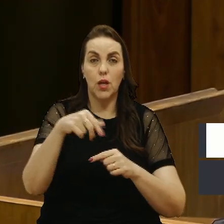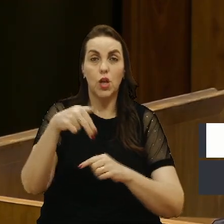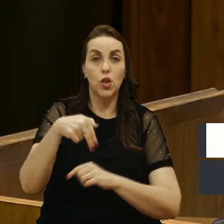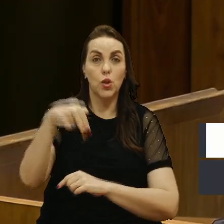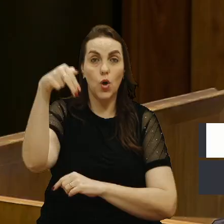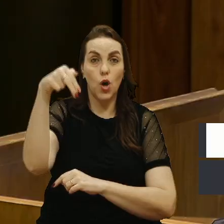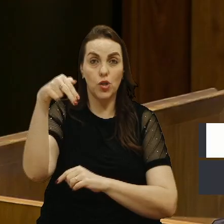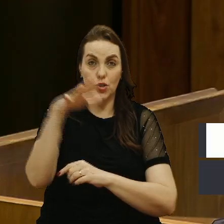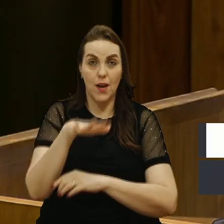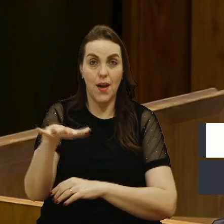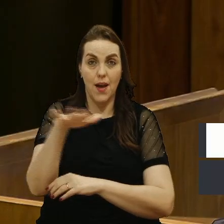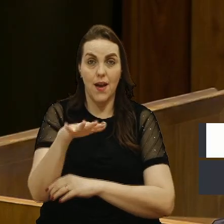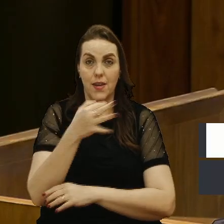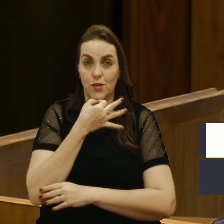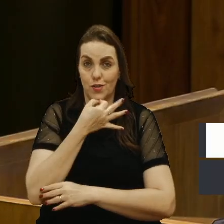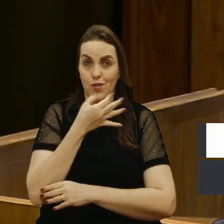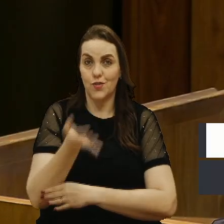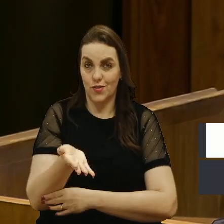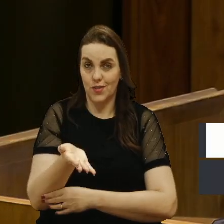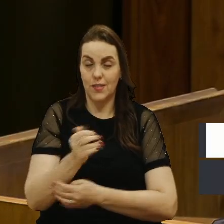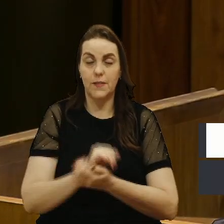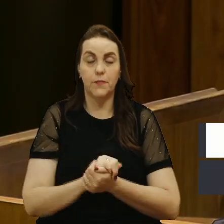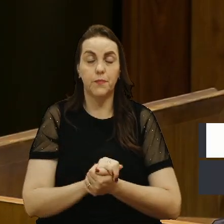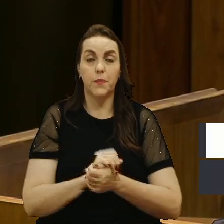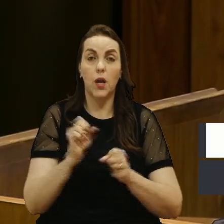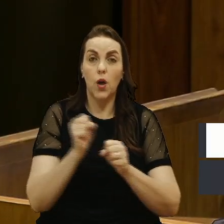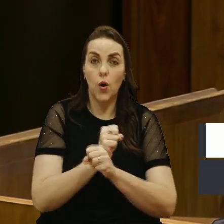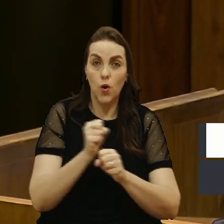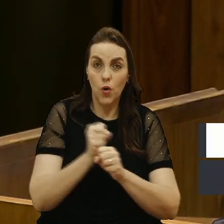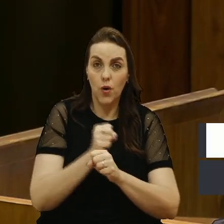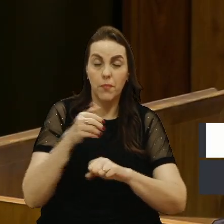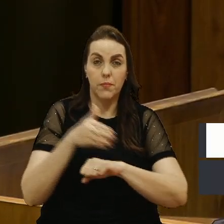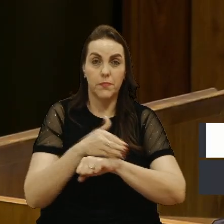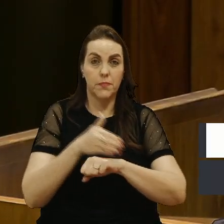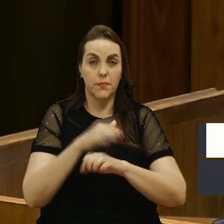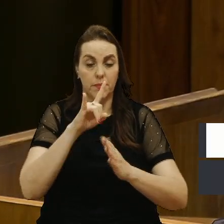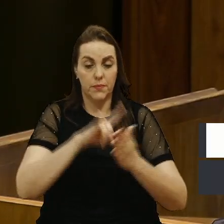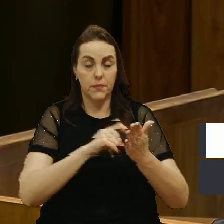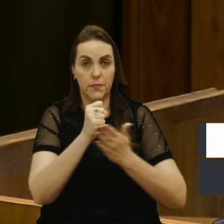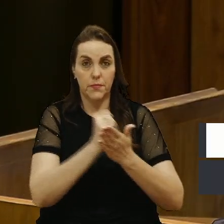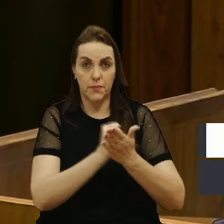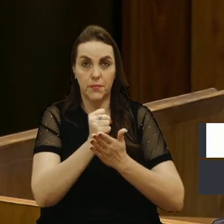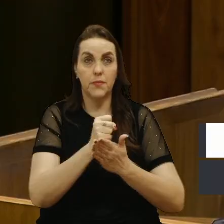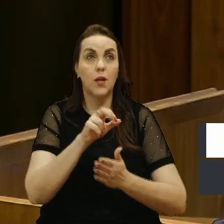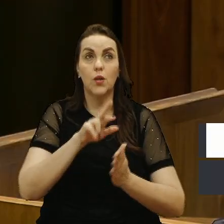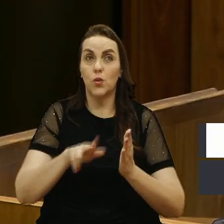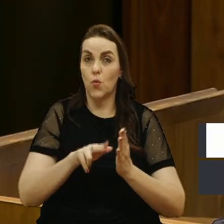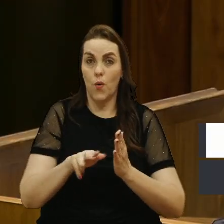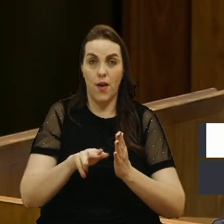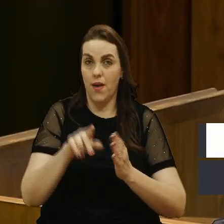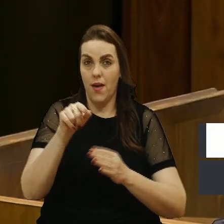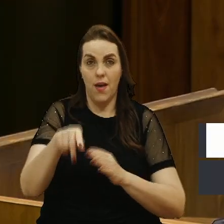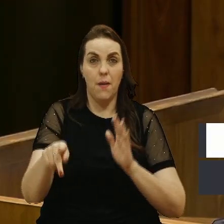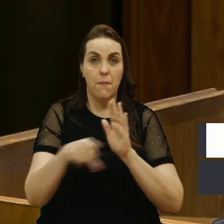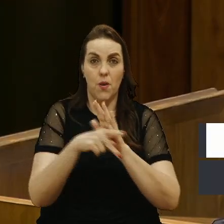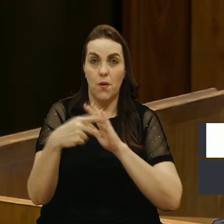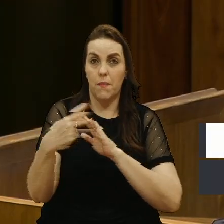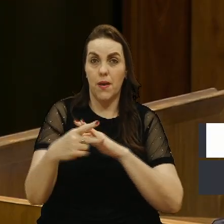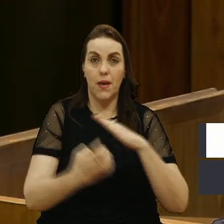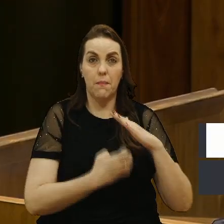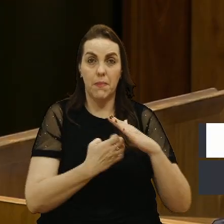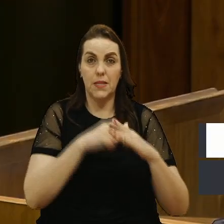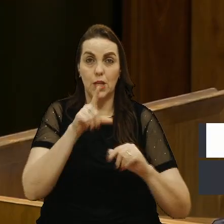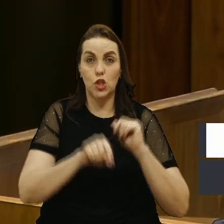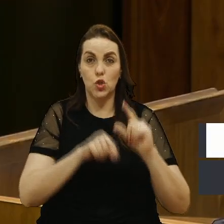Caxias. As obras que fazem parte do contrato, isso não é a concessionária quem define, isso vem do contrato